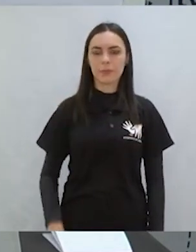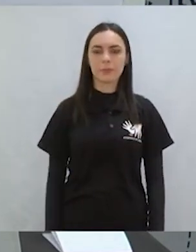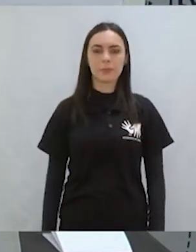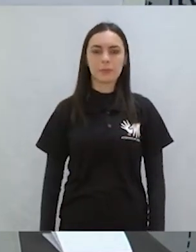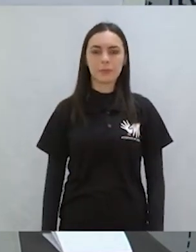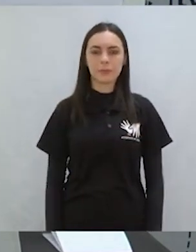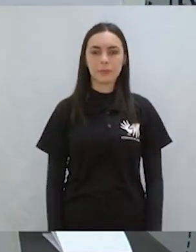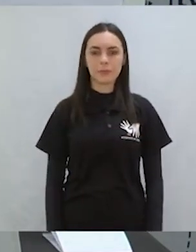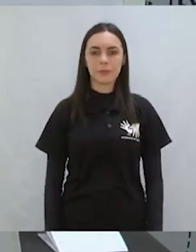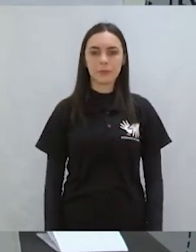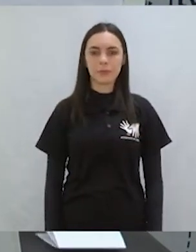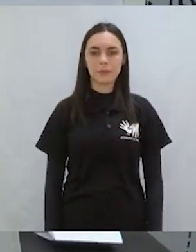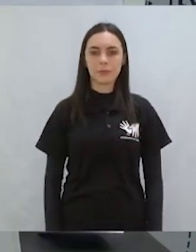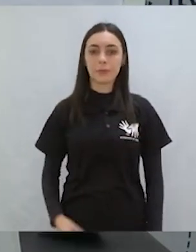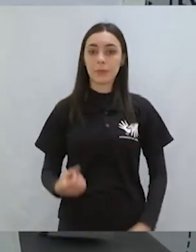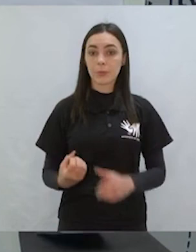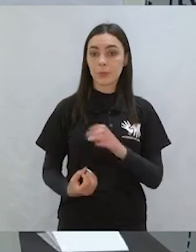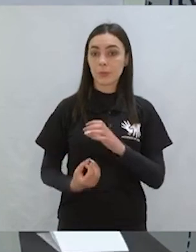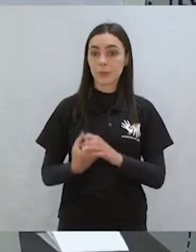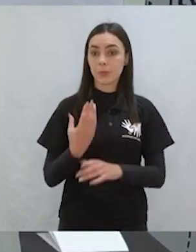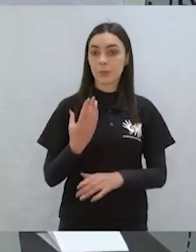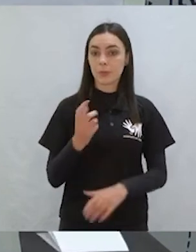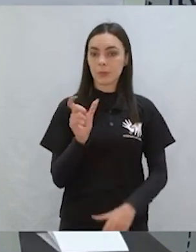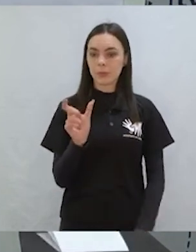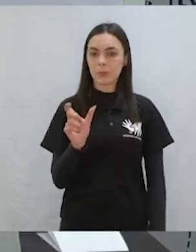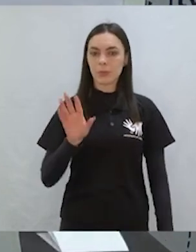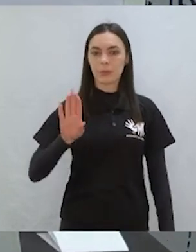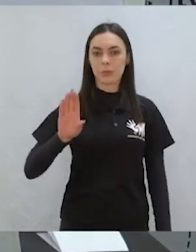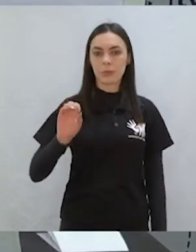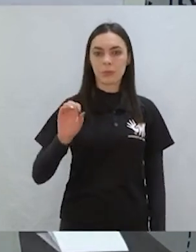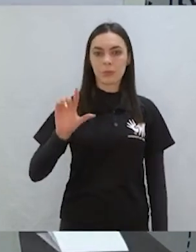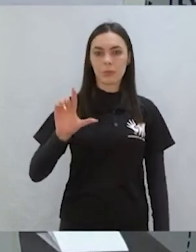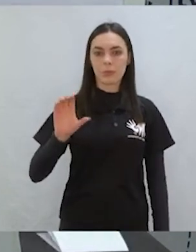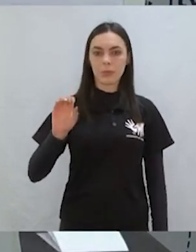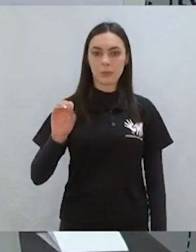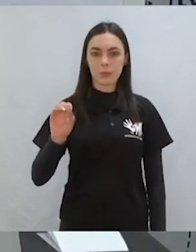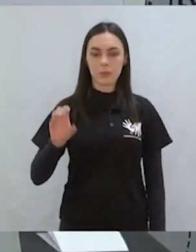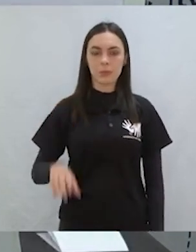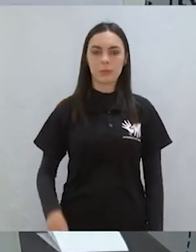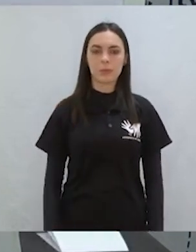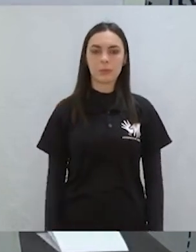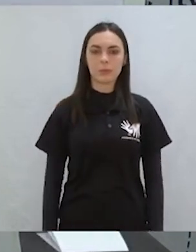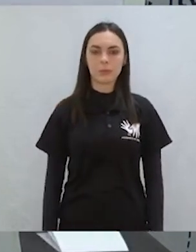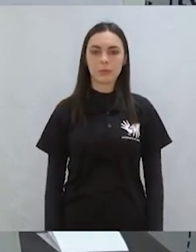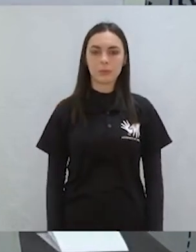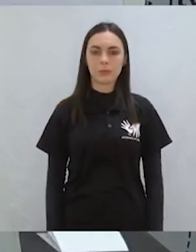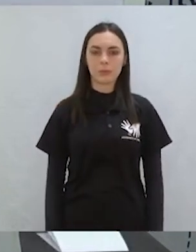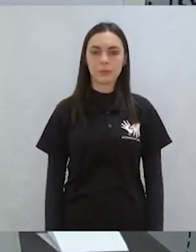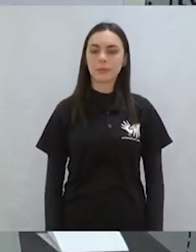O. Então, eu formei a palavra bolo.